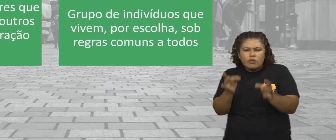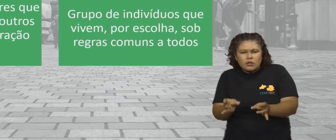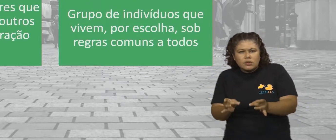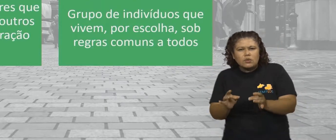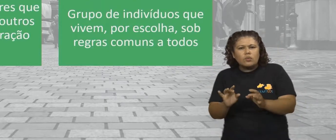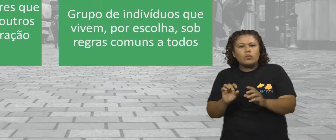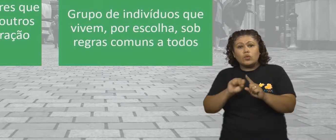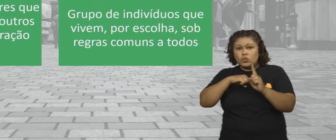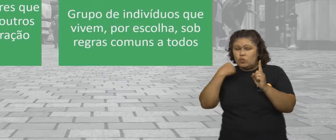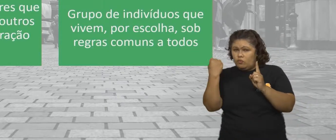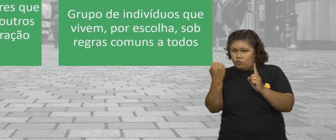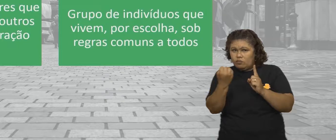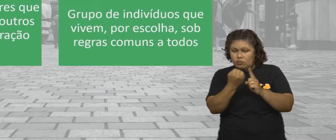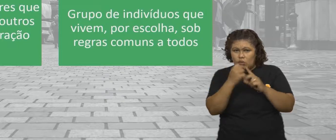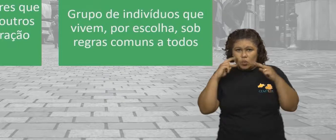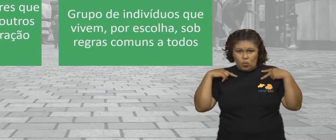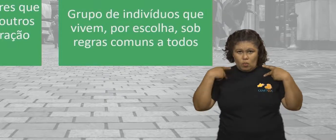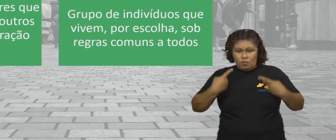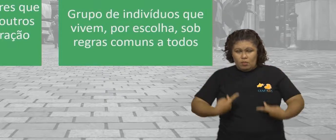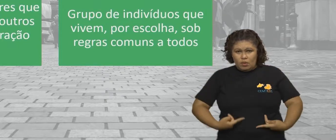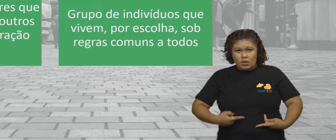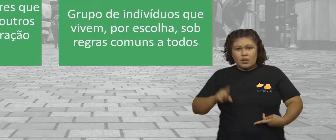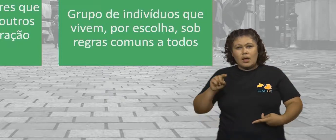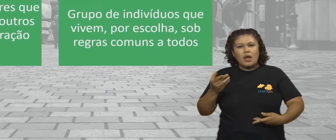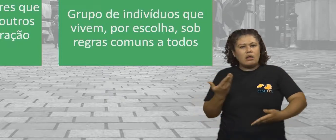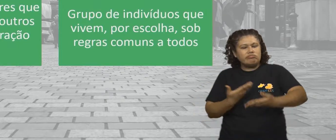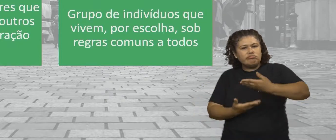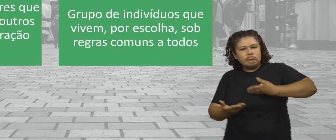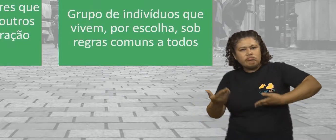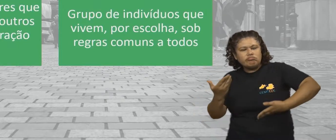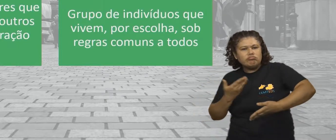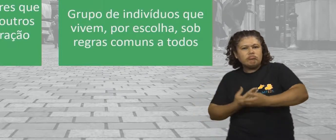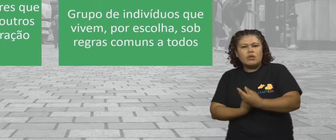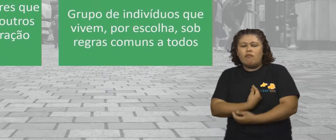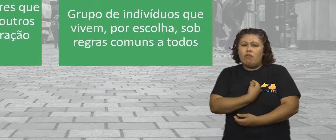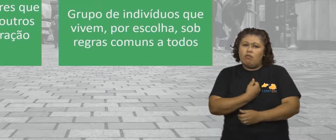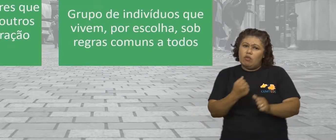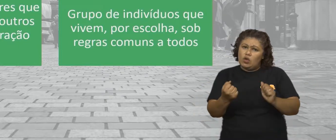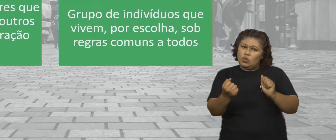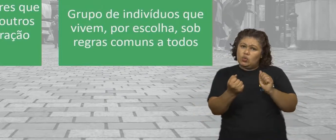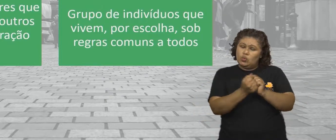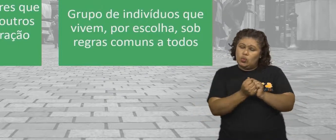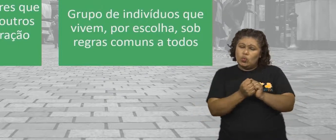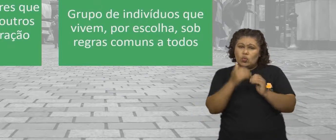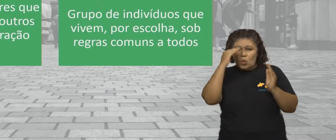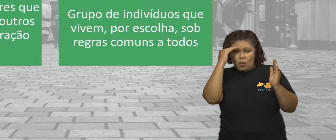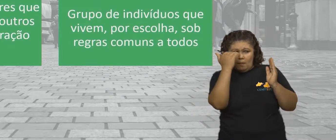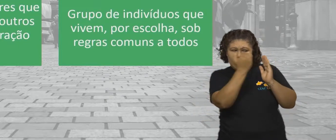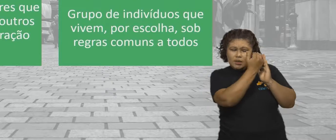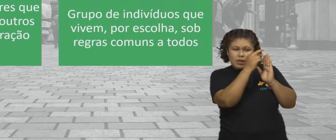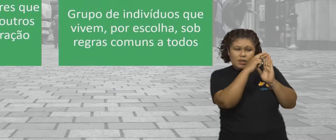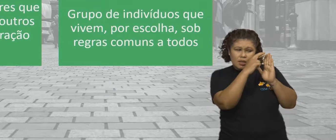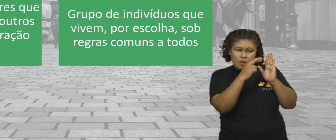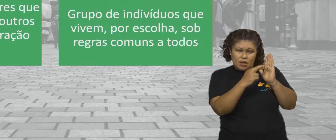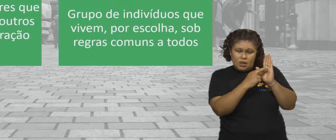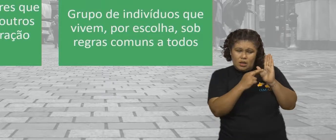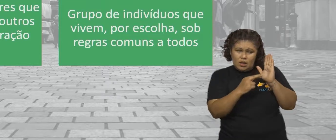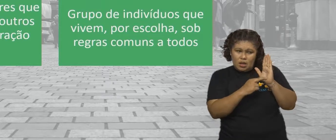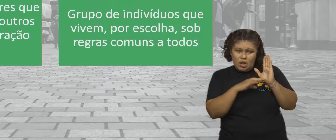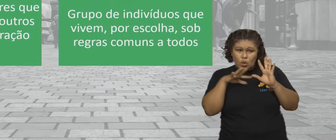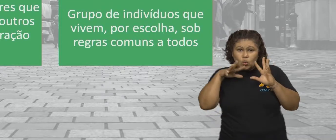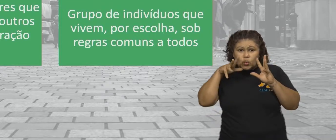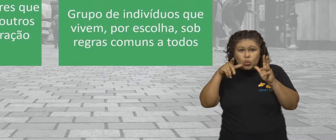como pessoas que convivem com outras, seguindo regras, normas de conduta, organizadas socialmente, ou